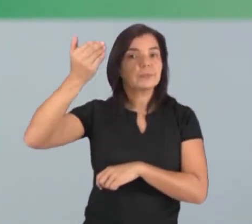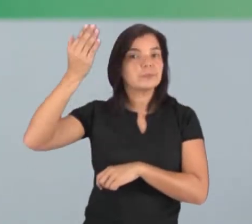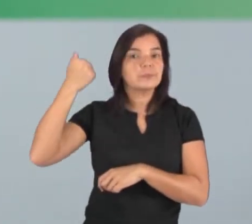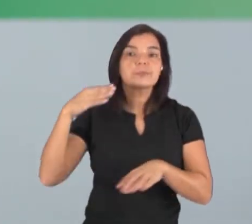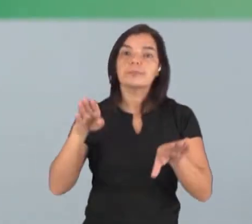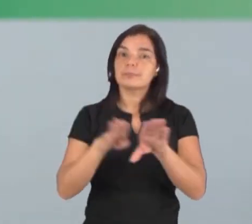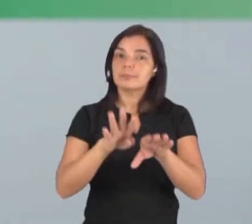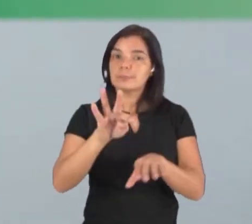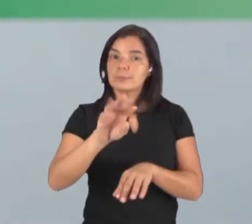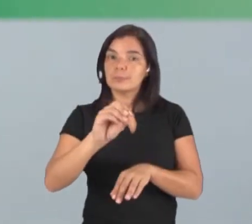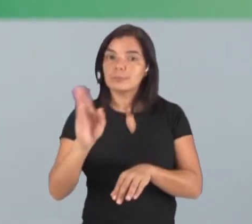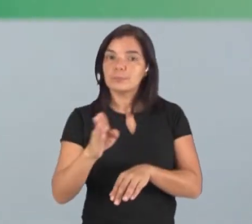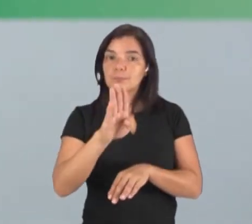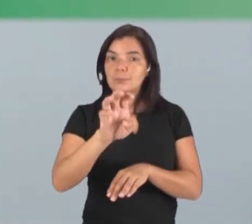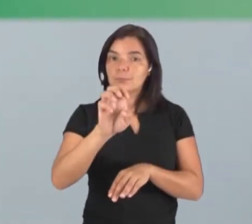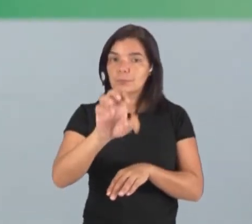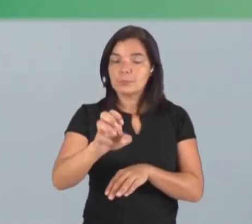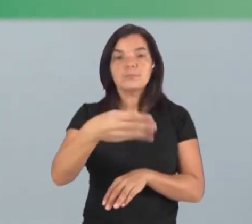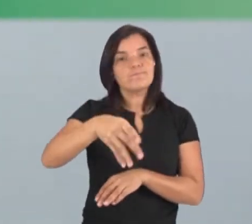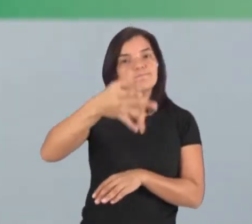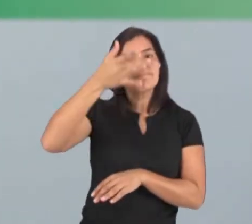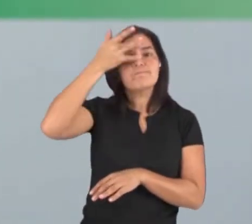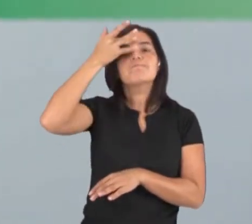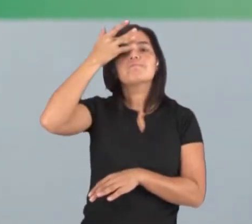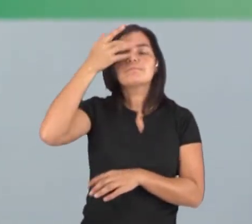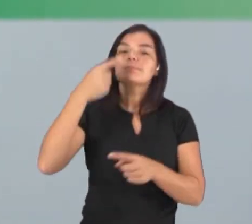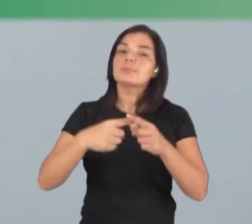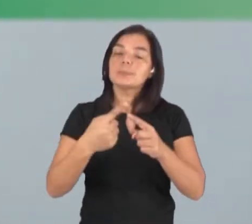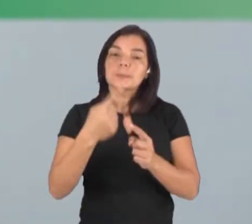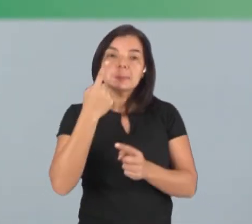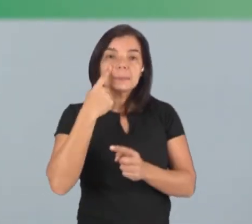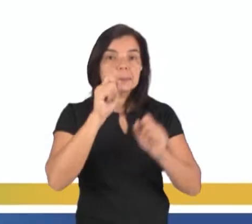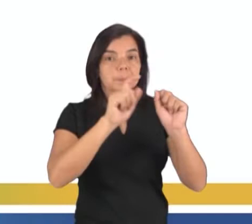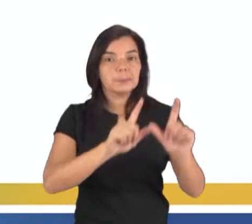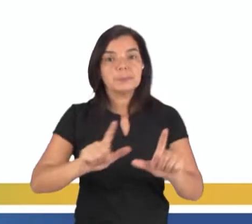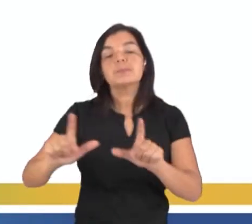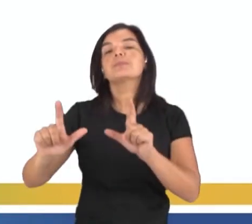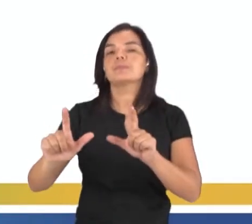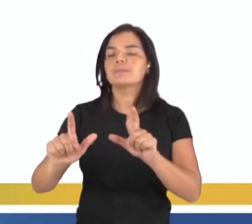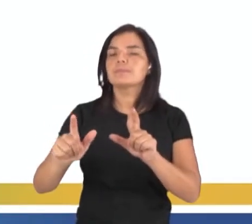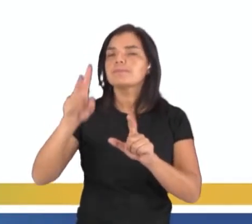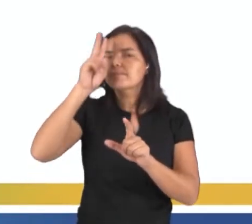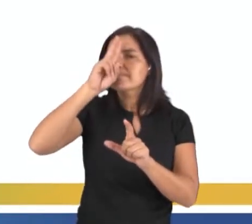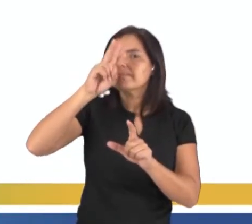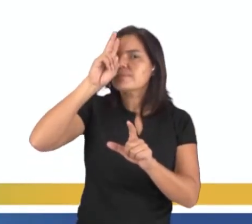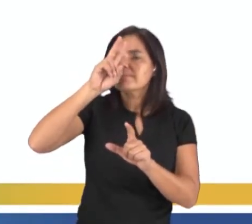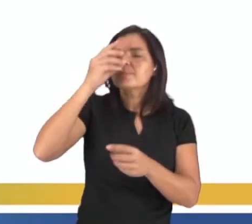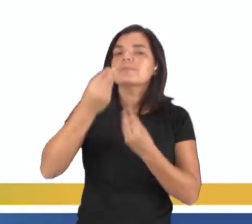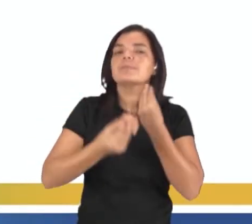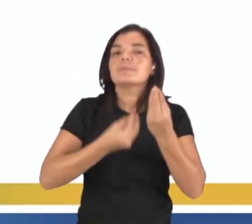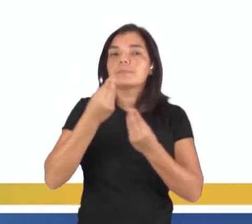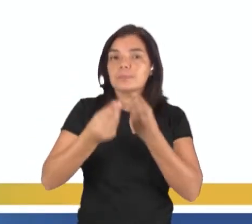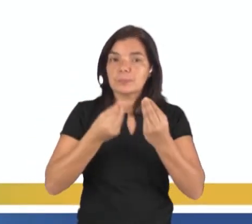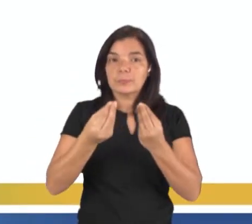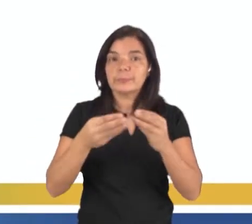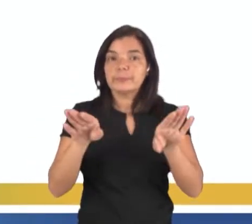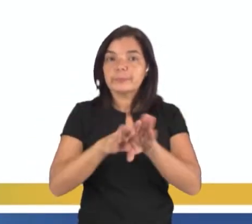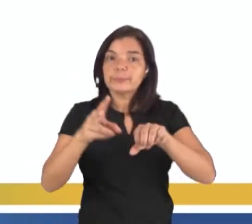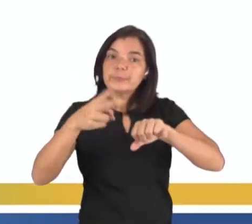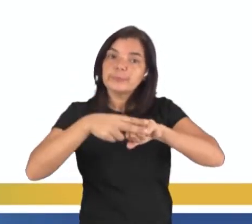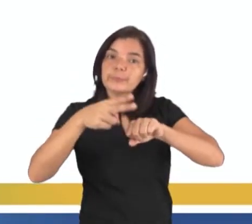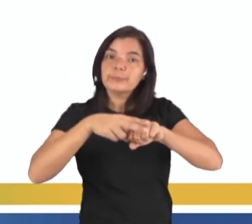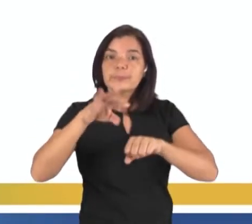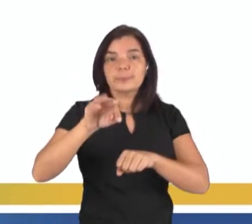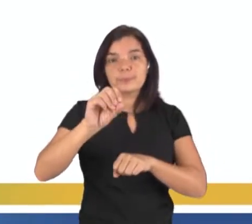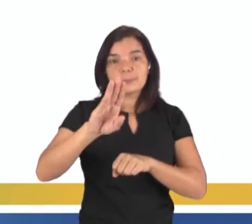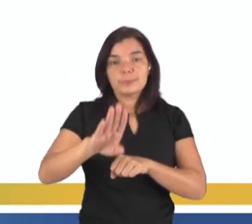do verbo to be. Então, a gente precisa estar com isso aí bem em mente, né? Observem comigo na tela aí, para a gente relembrar um pouquinho sobre as conjugações do verbo